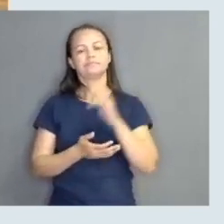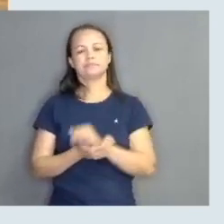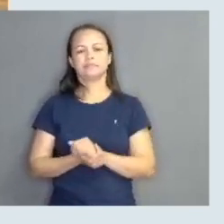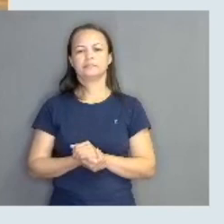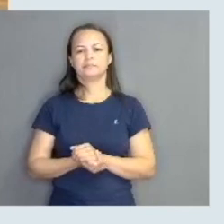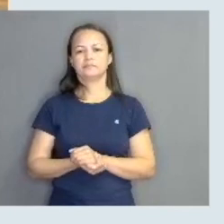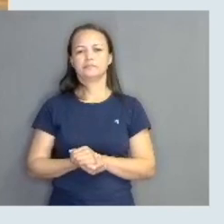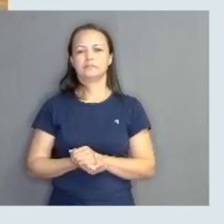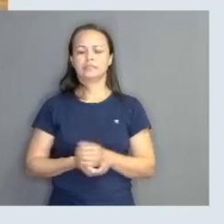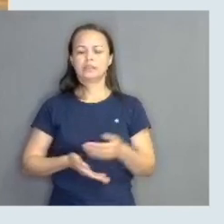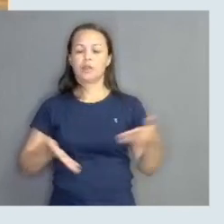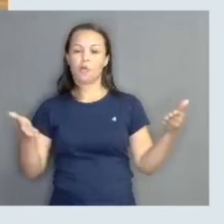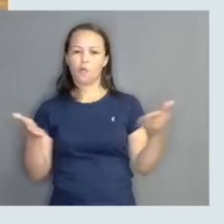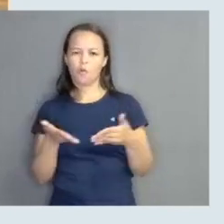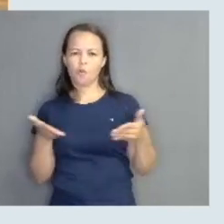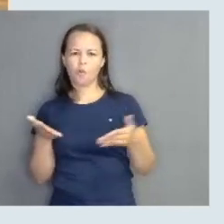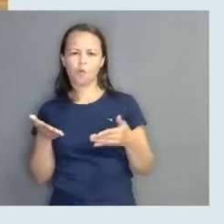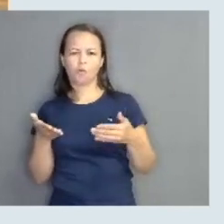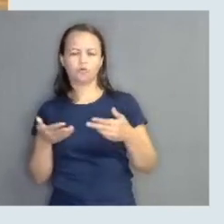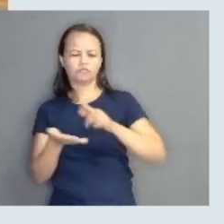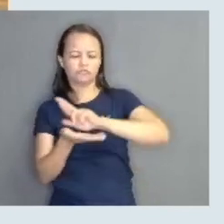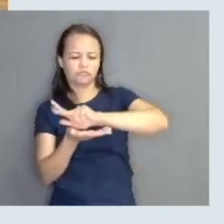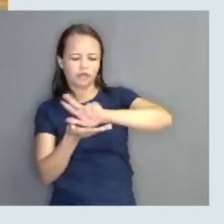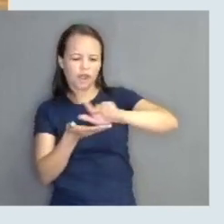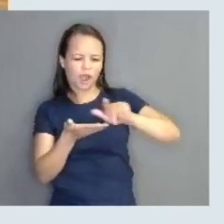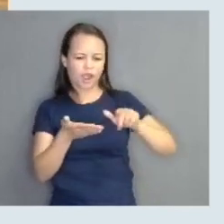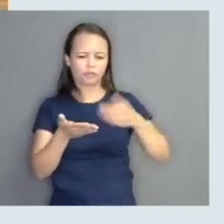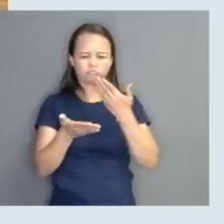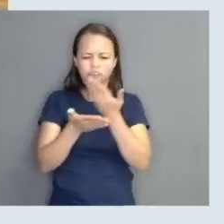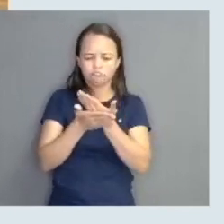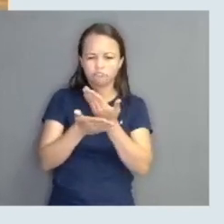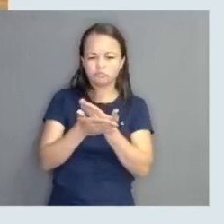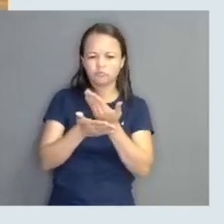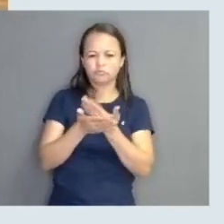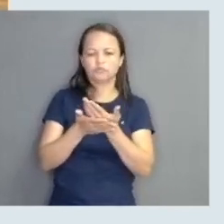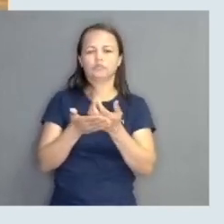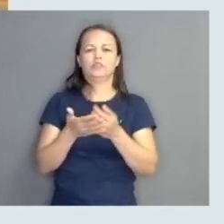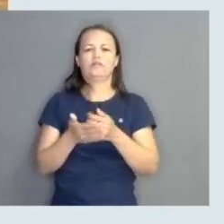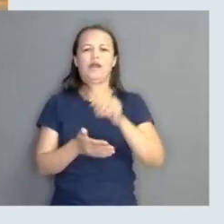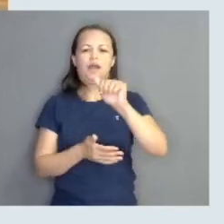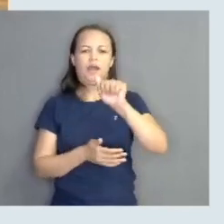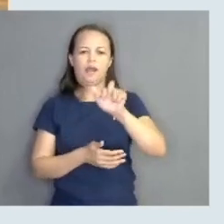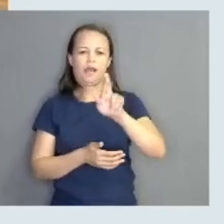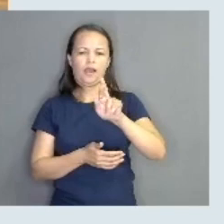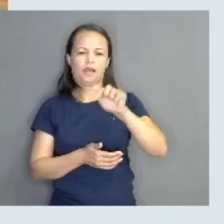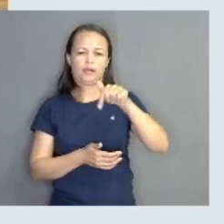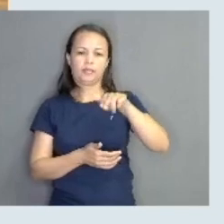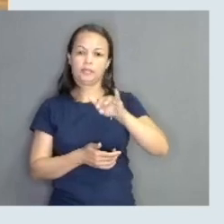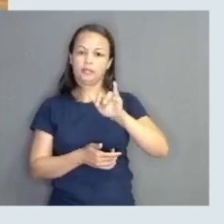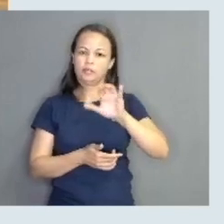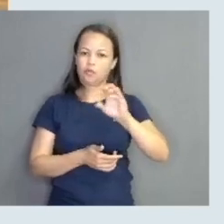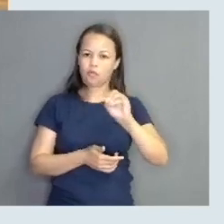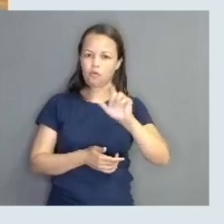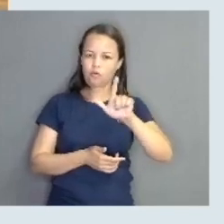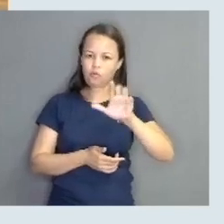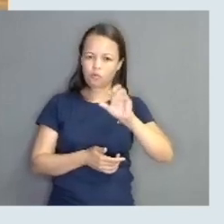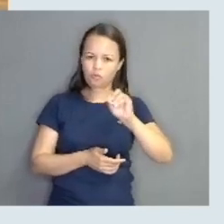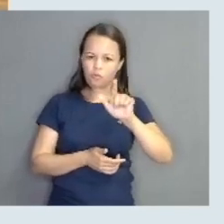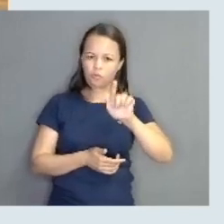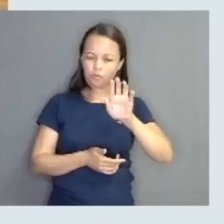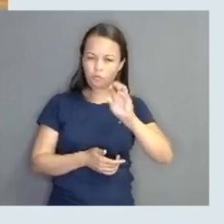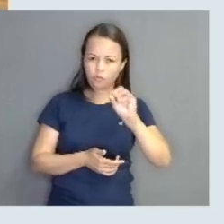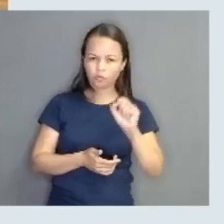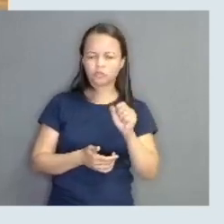Hoje, vários estudos, vários arqueólogos vão nessa área do Egito e